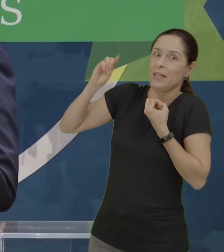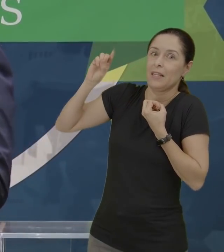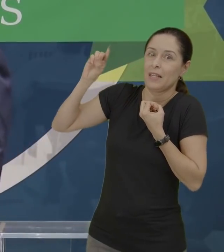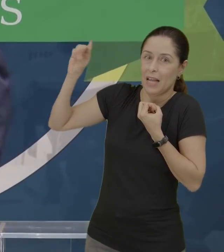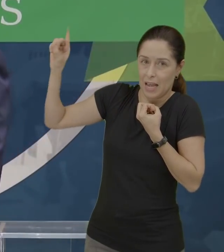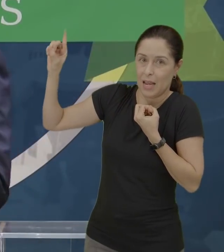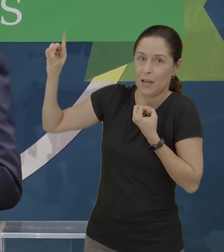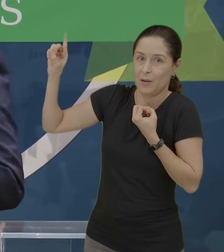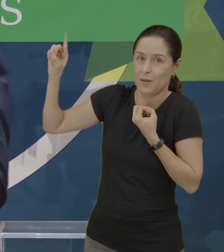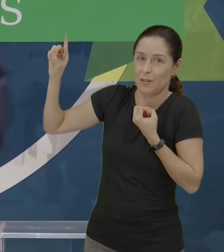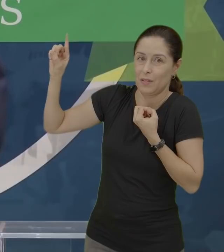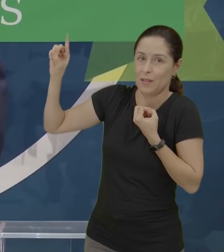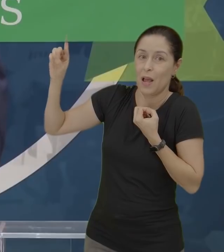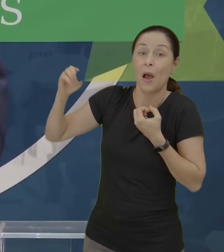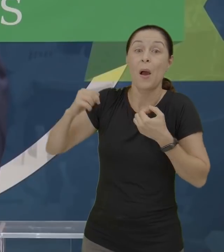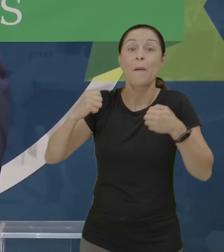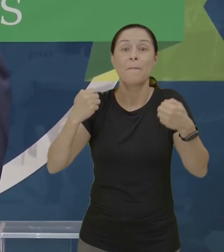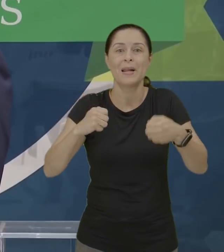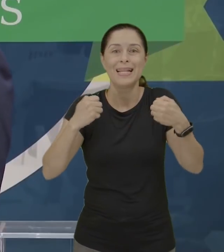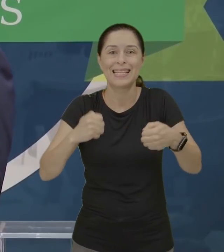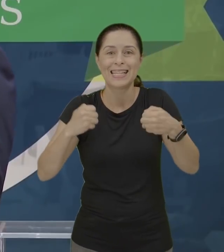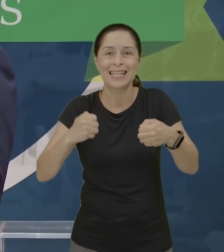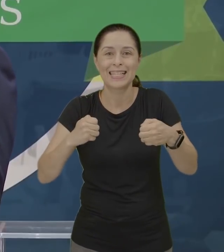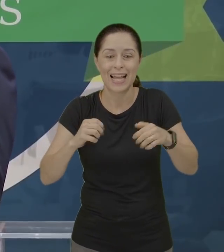precisa ser cultivada.